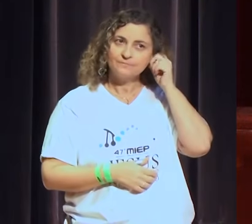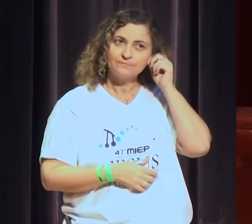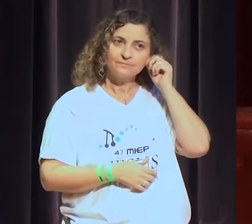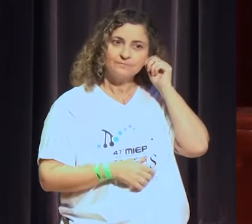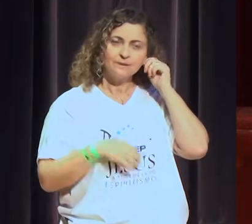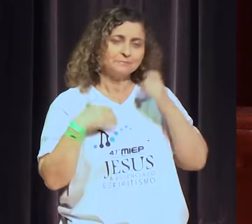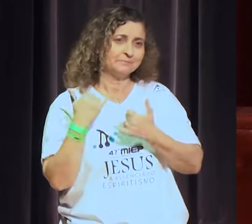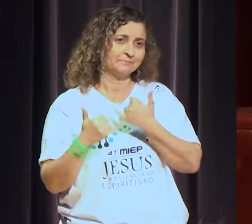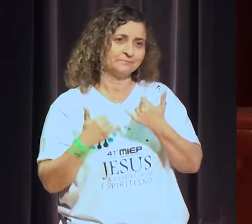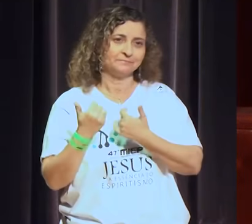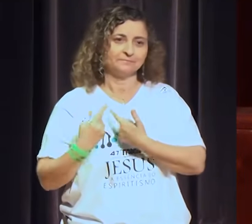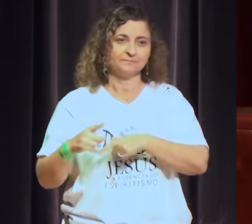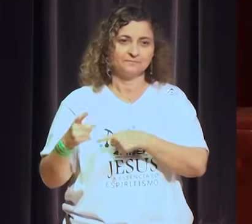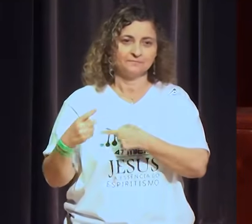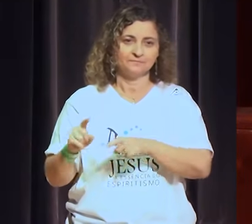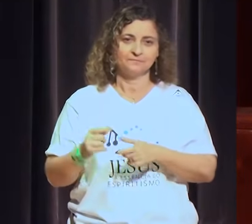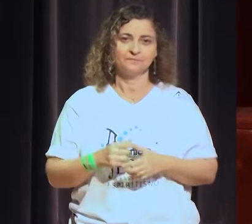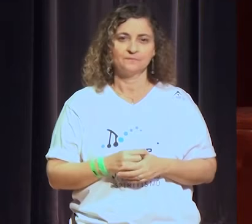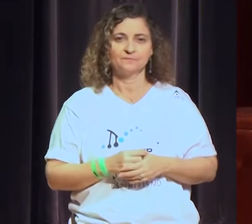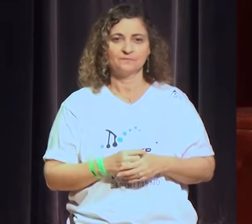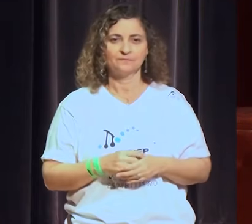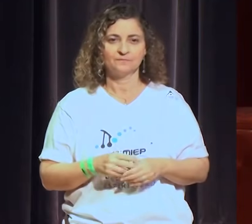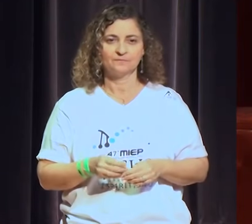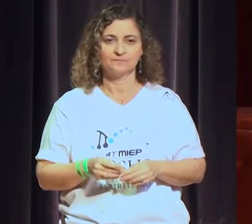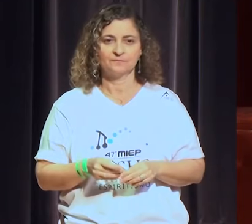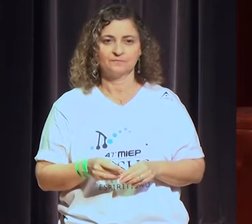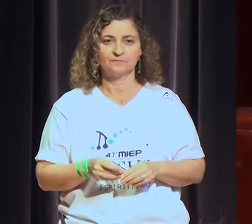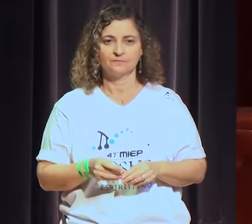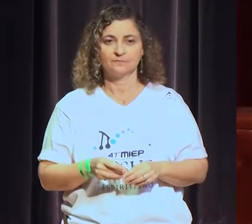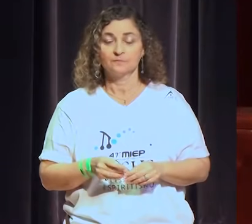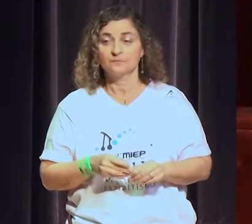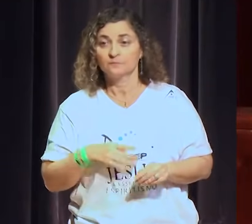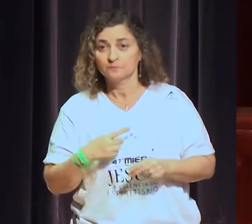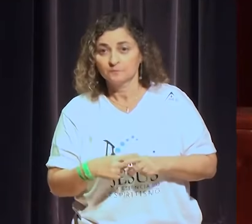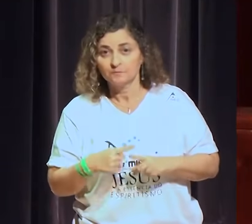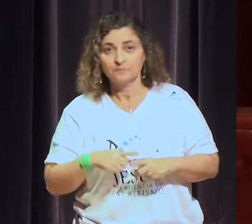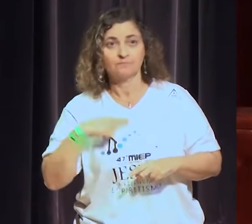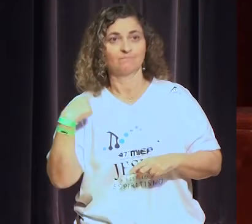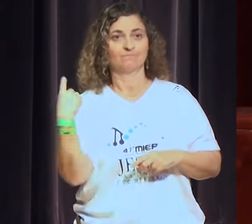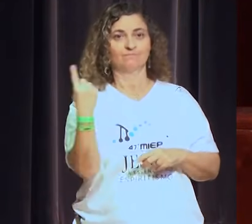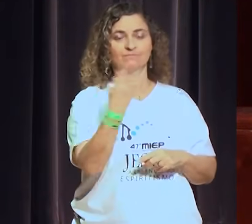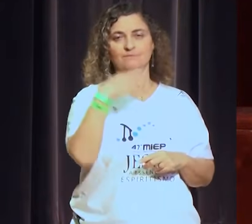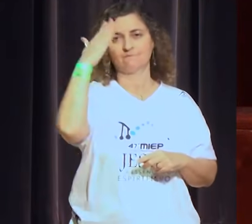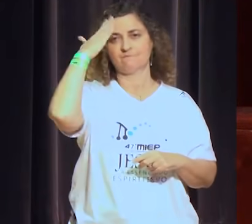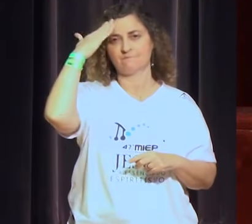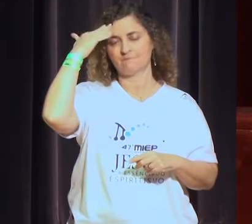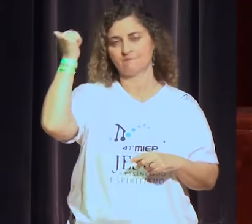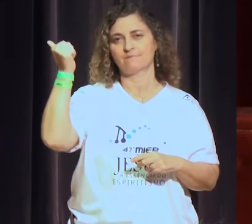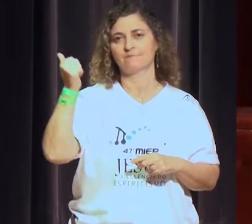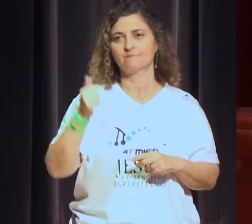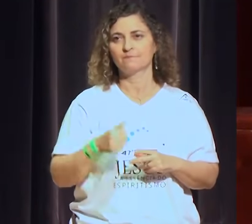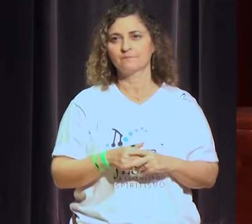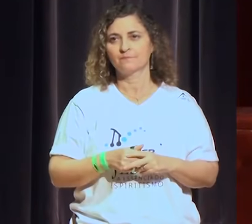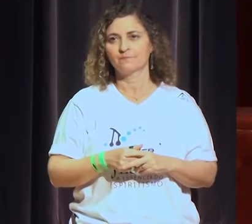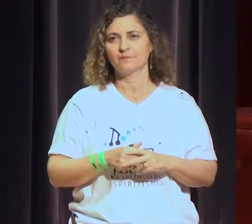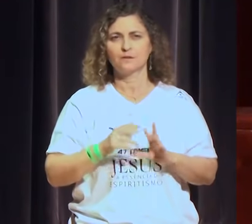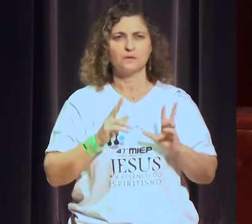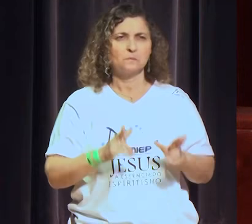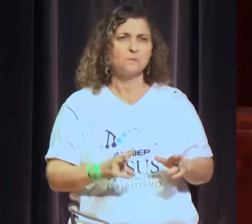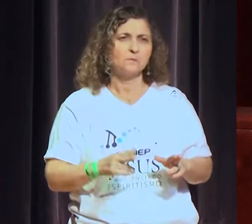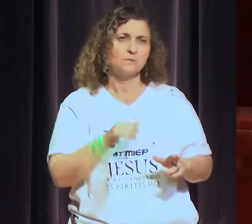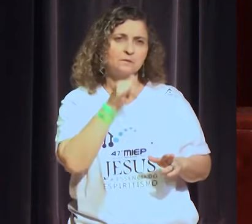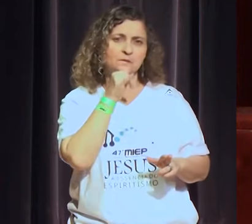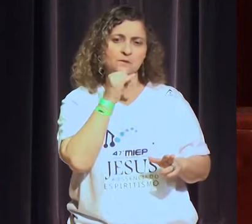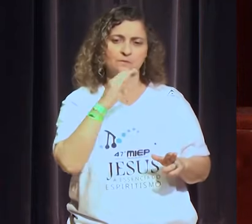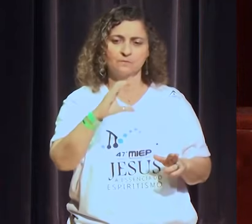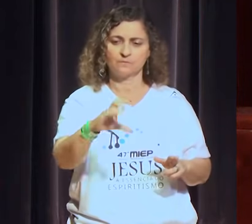Brincando com ele. Né? Porque a gente sabe que está todo mundo, era como o Chico, né? A mulher